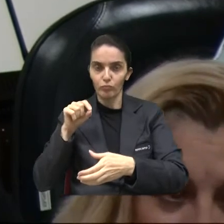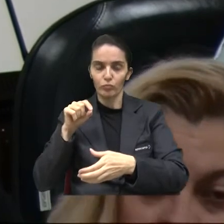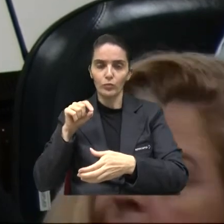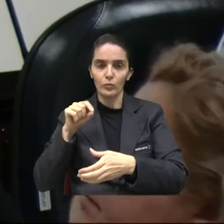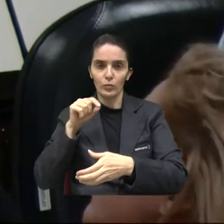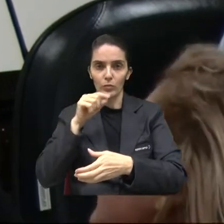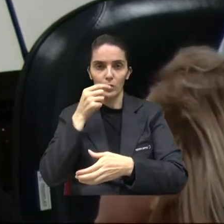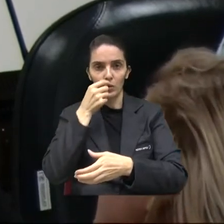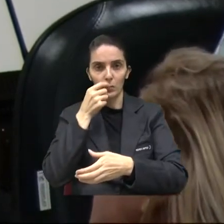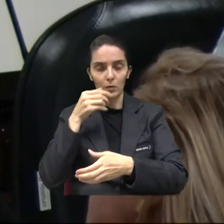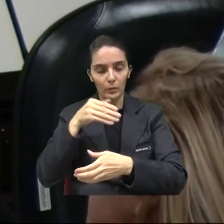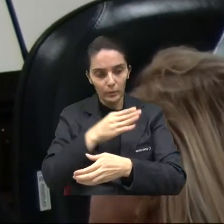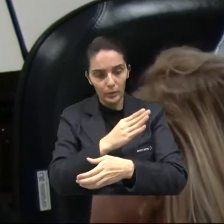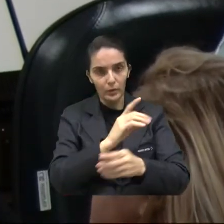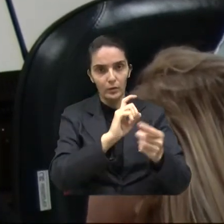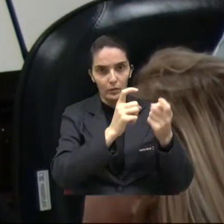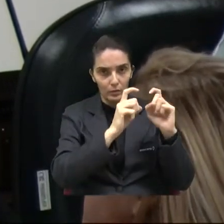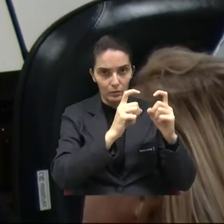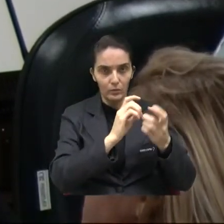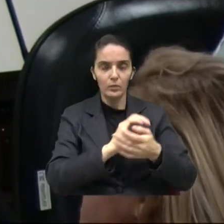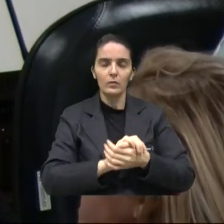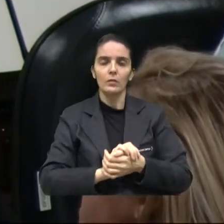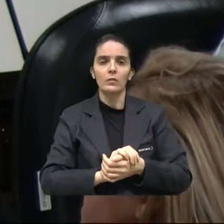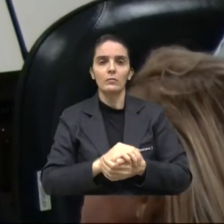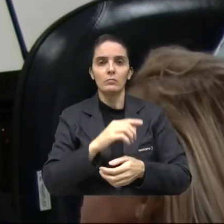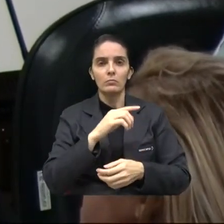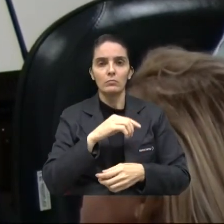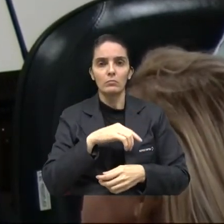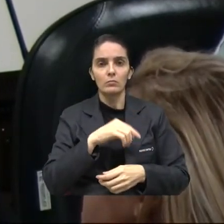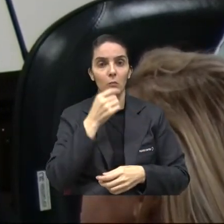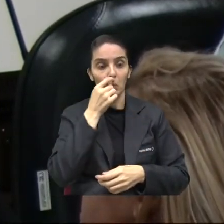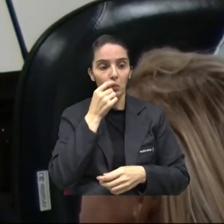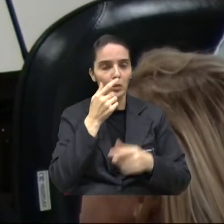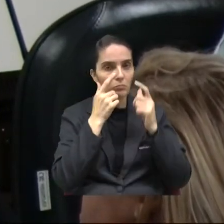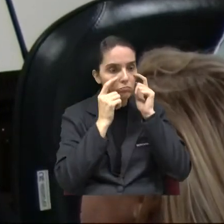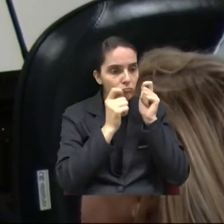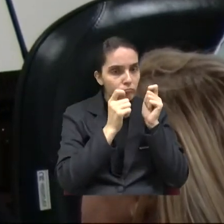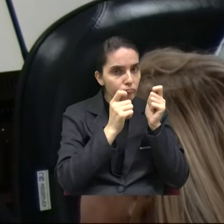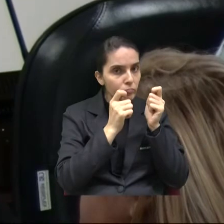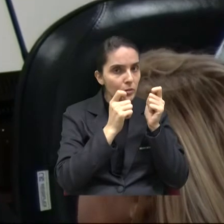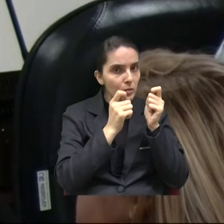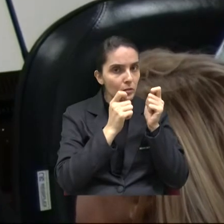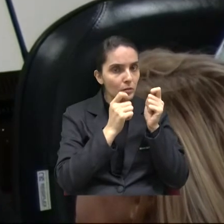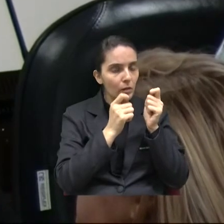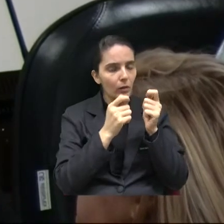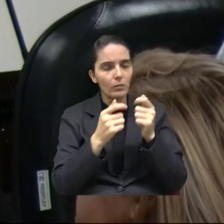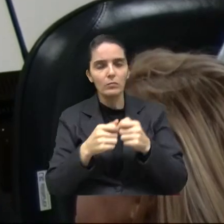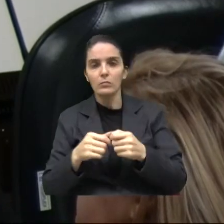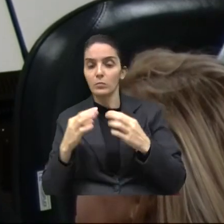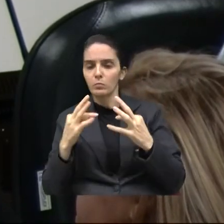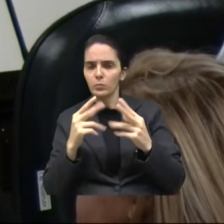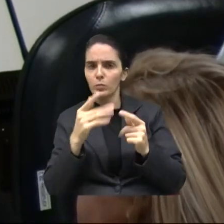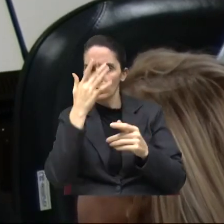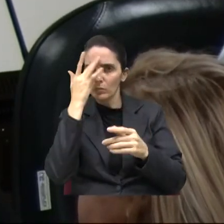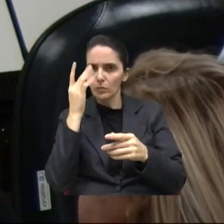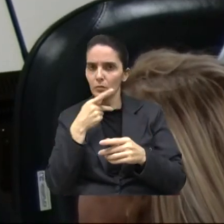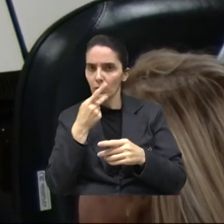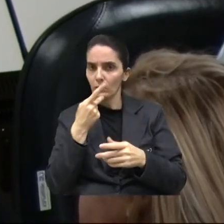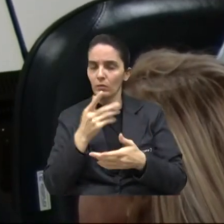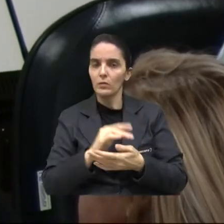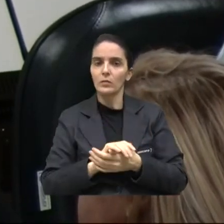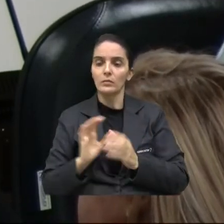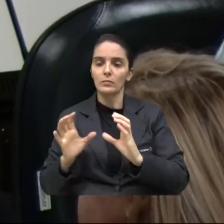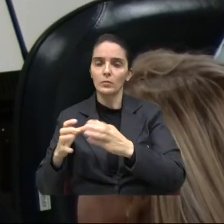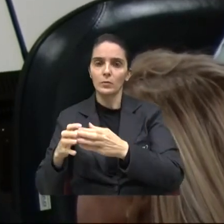reunião. Estive lá atento, ouvindo, né, todos os lados, e a Comissão